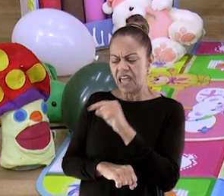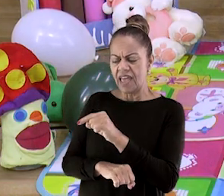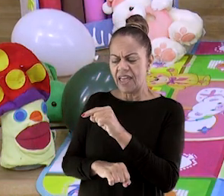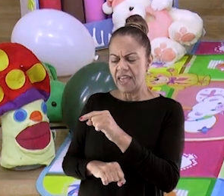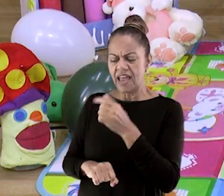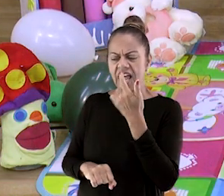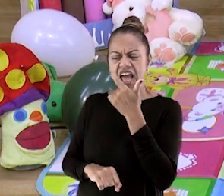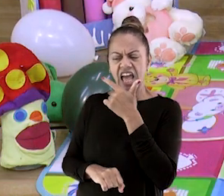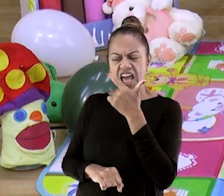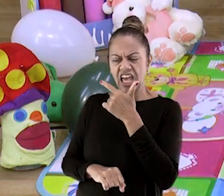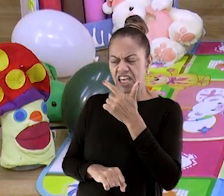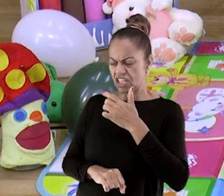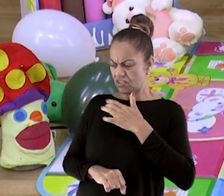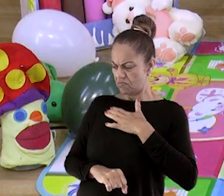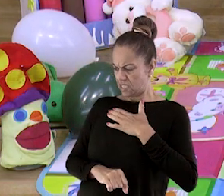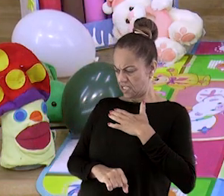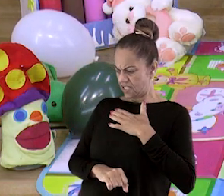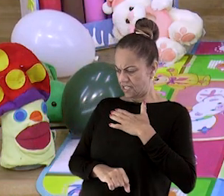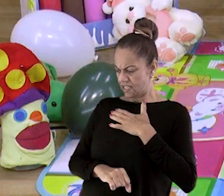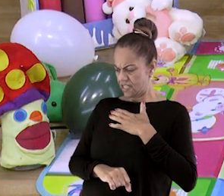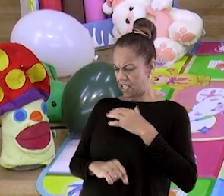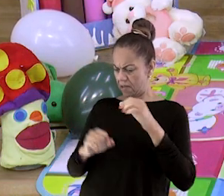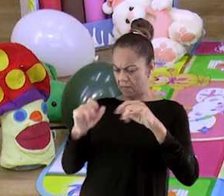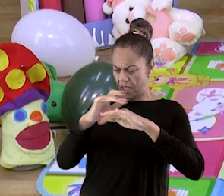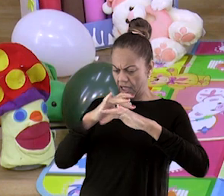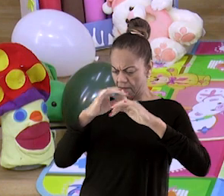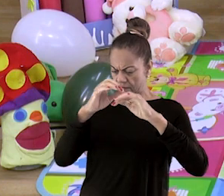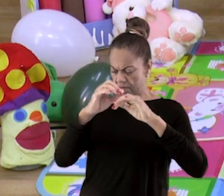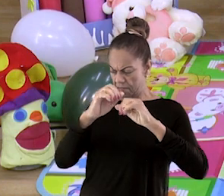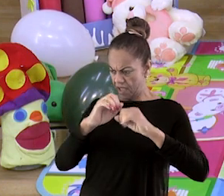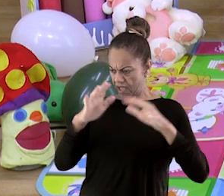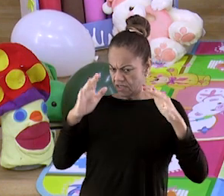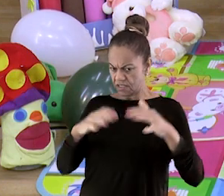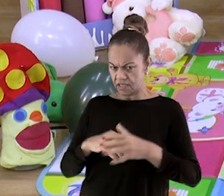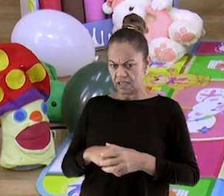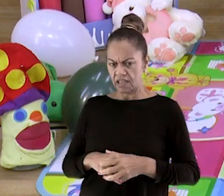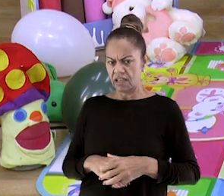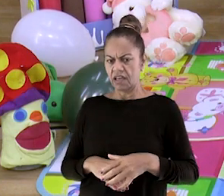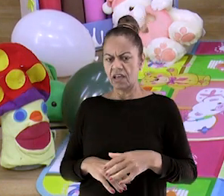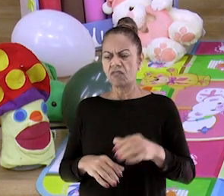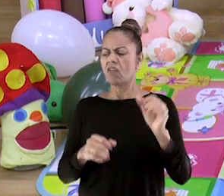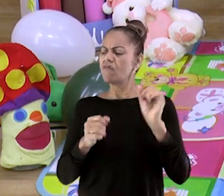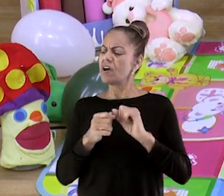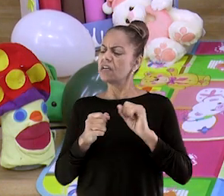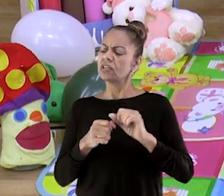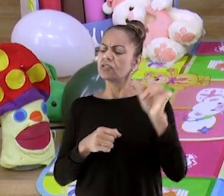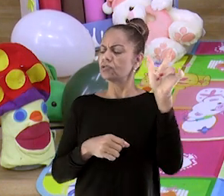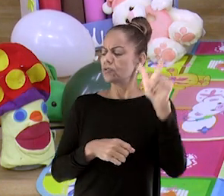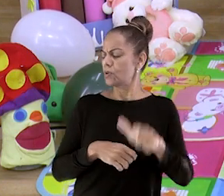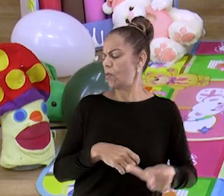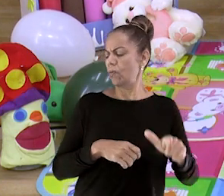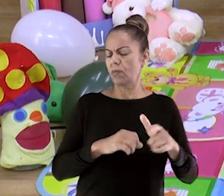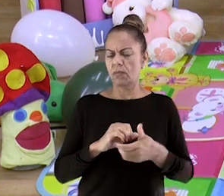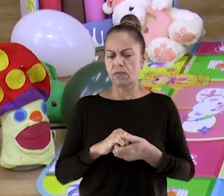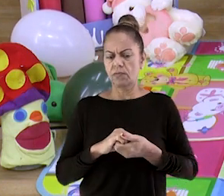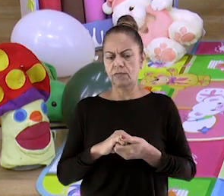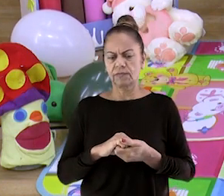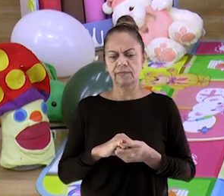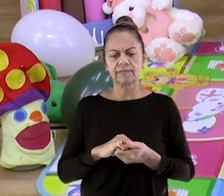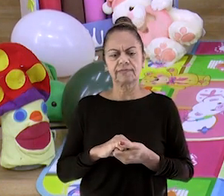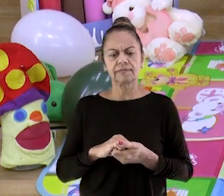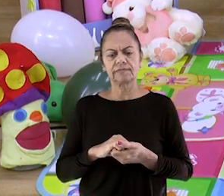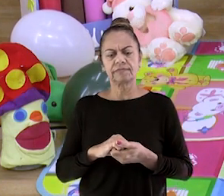ela riu de que foi da minha mágica vou fazer de novo casa vamos